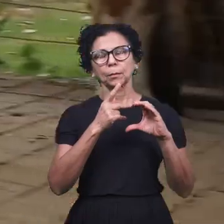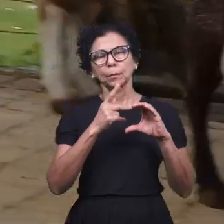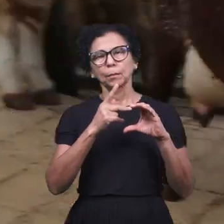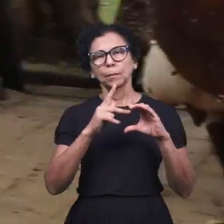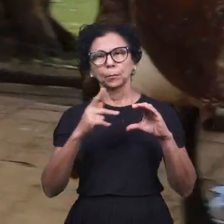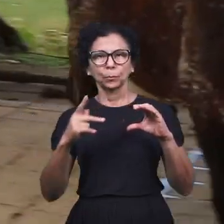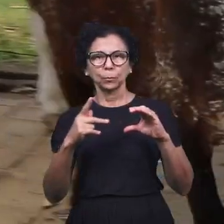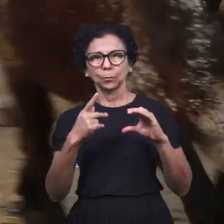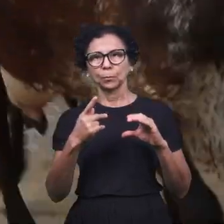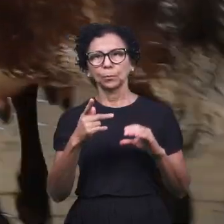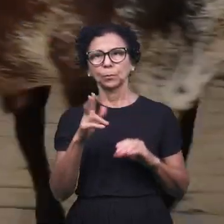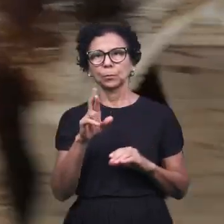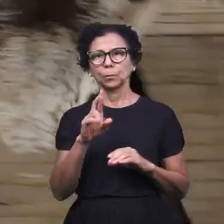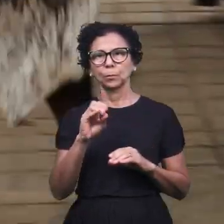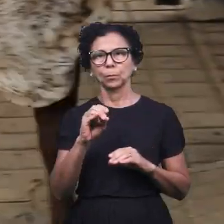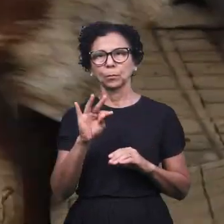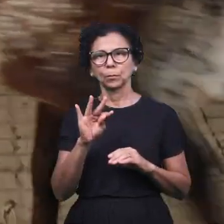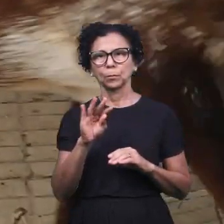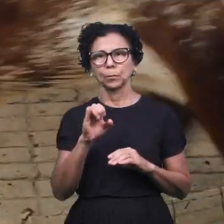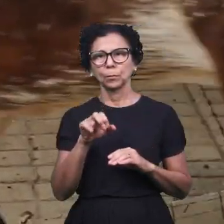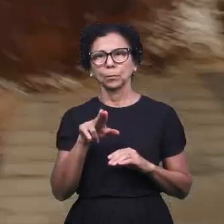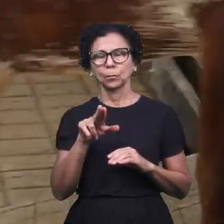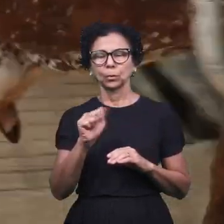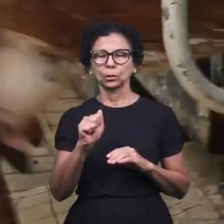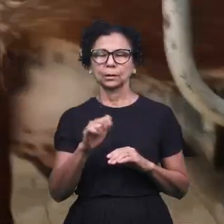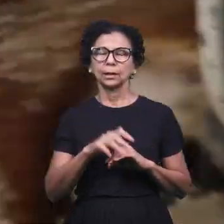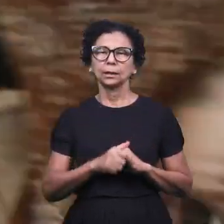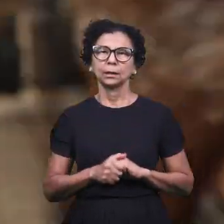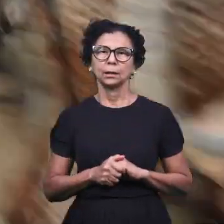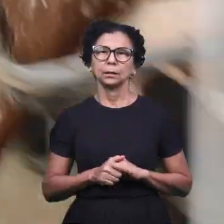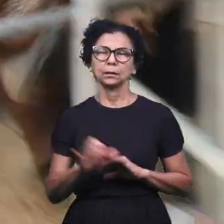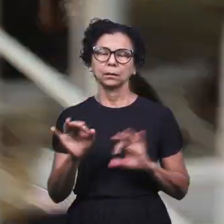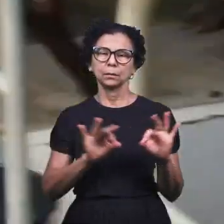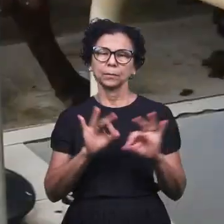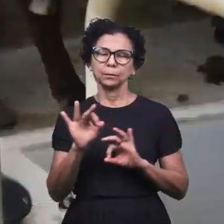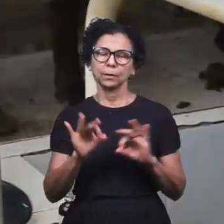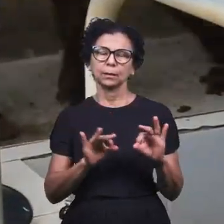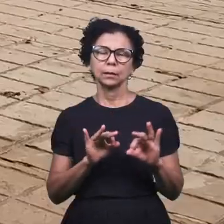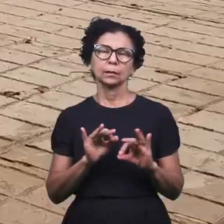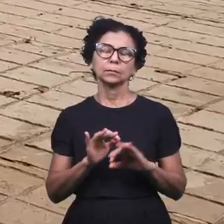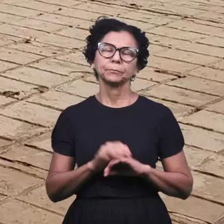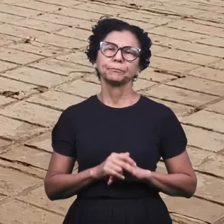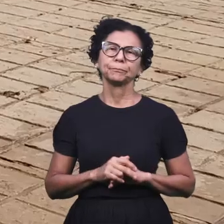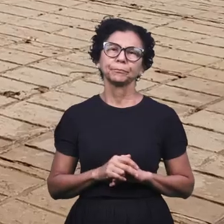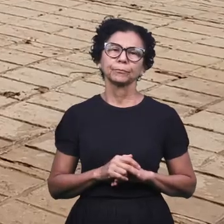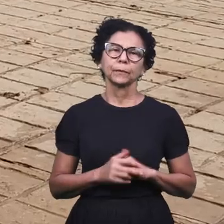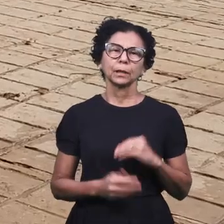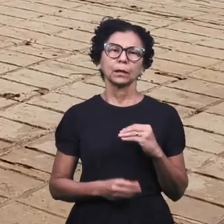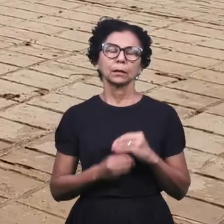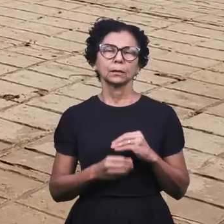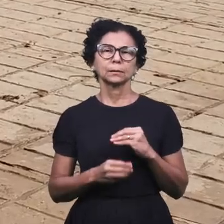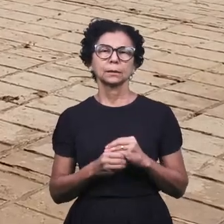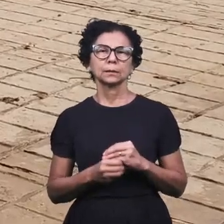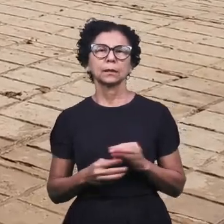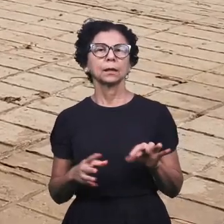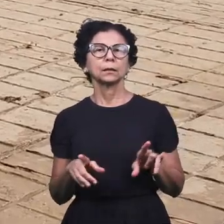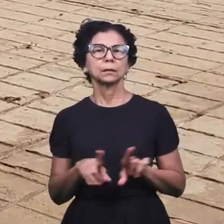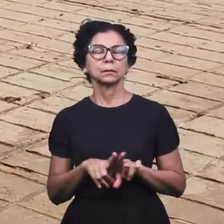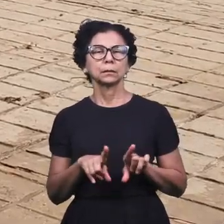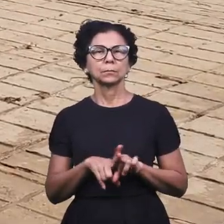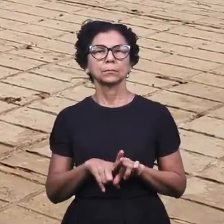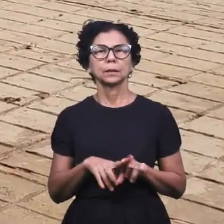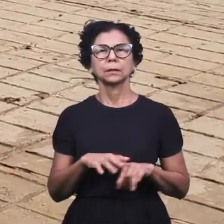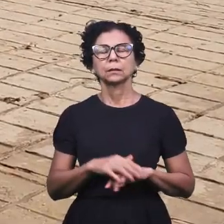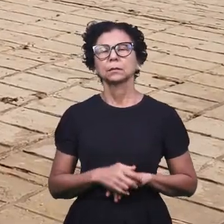21% de proteína, na base de 1 kg para 3 kg de leite. E você pode dar para